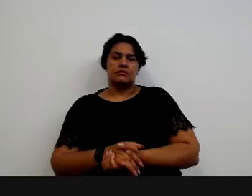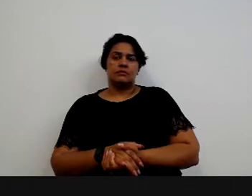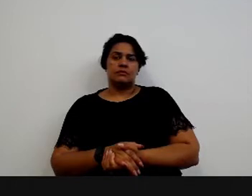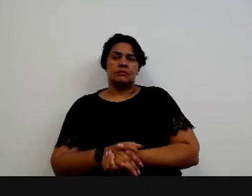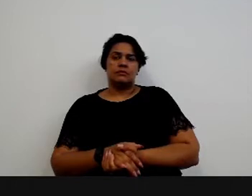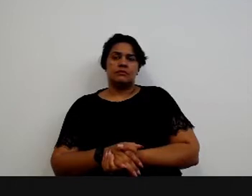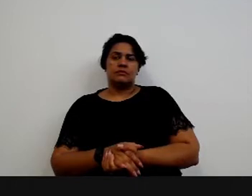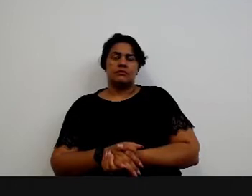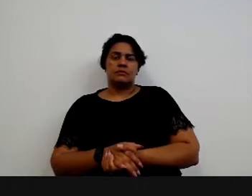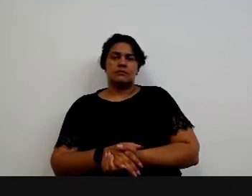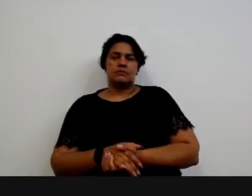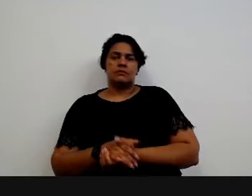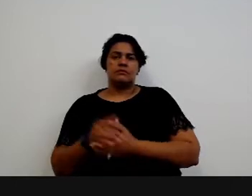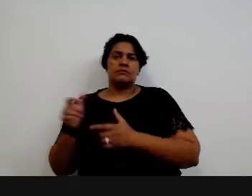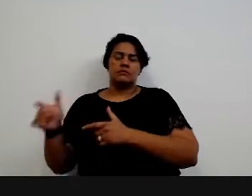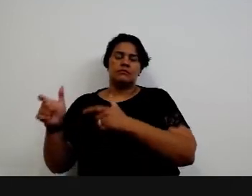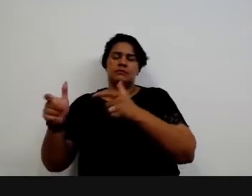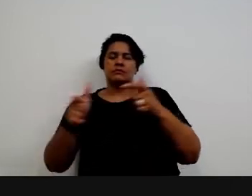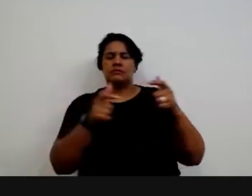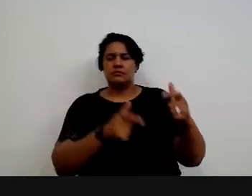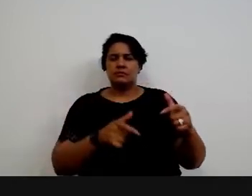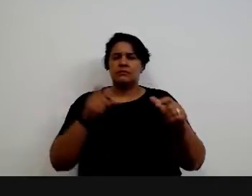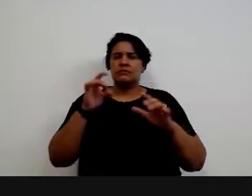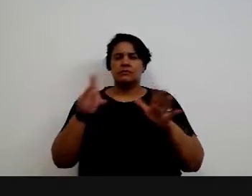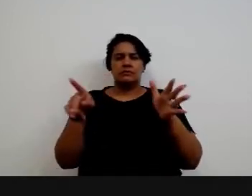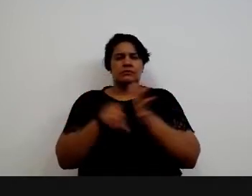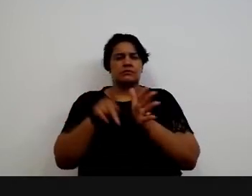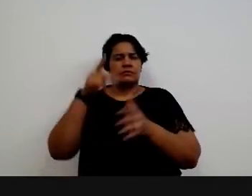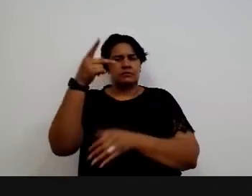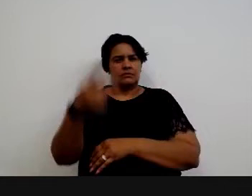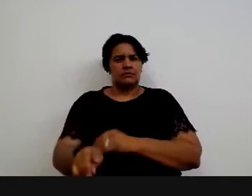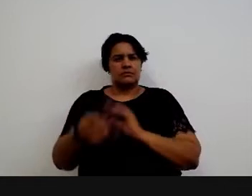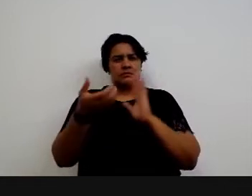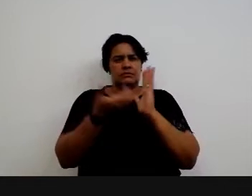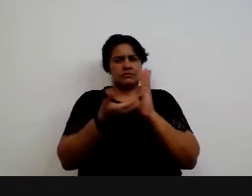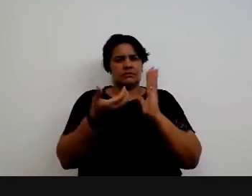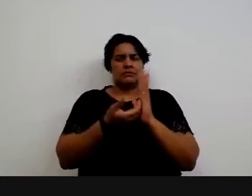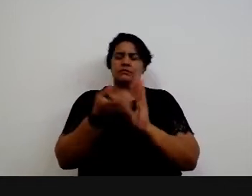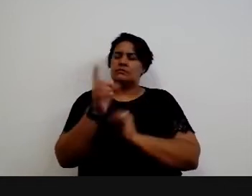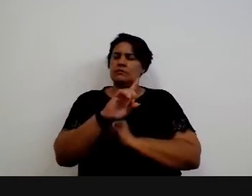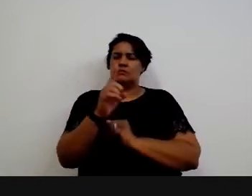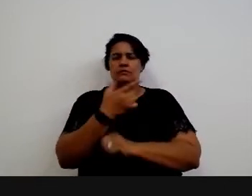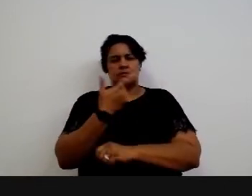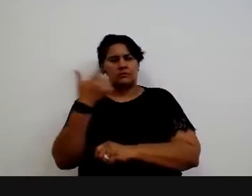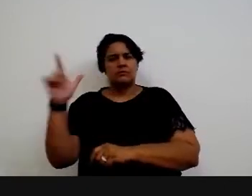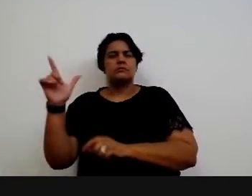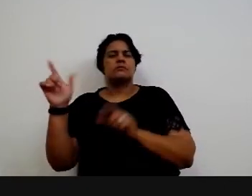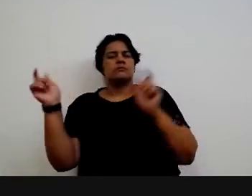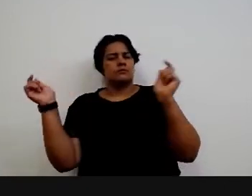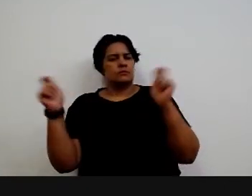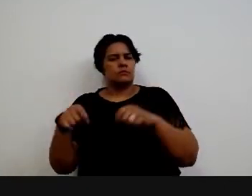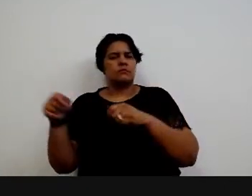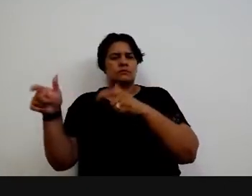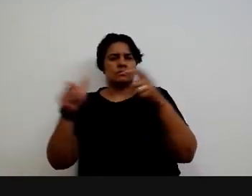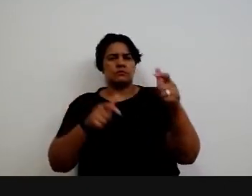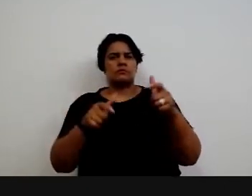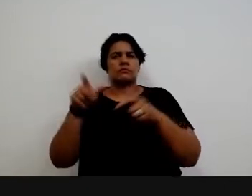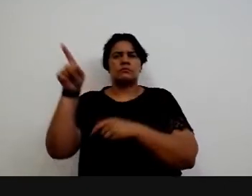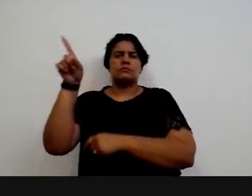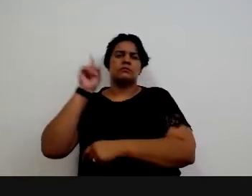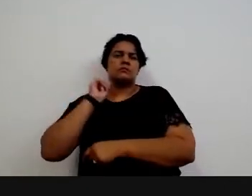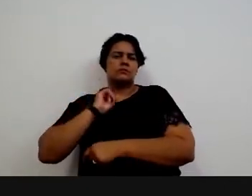espaços não devem acontecer apenas aqui na Câmara dos Deputados. Esses espaços devem acontecer em todos os lugares. Aquilo que é feito em Minas